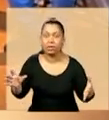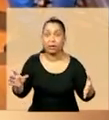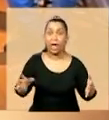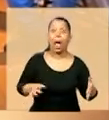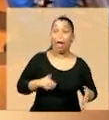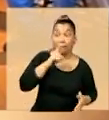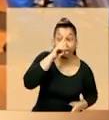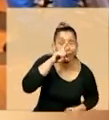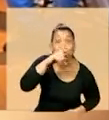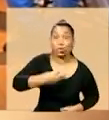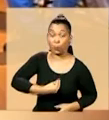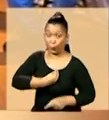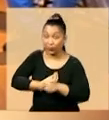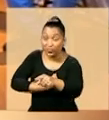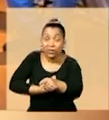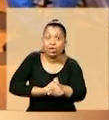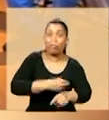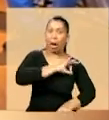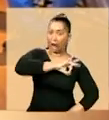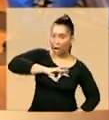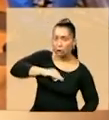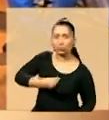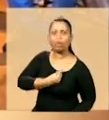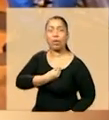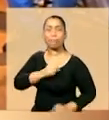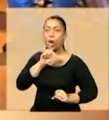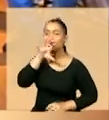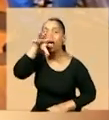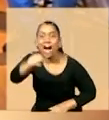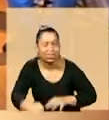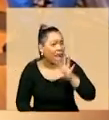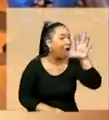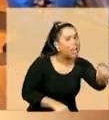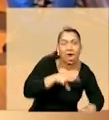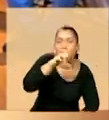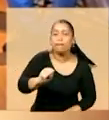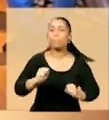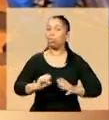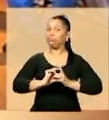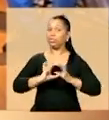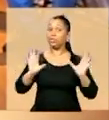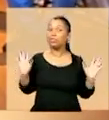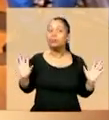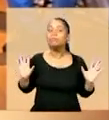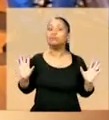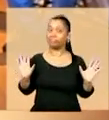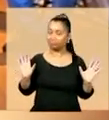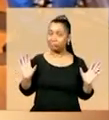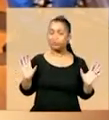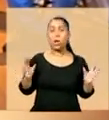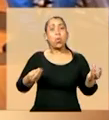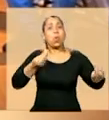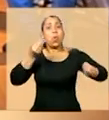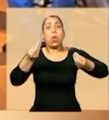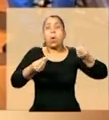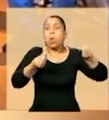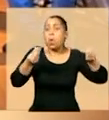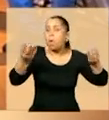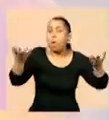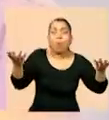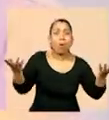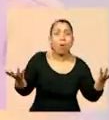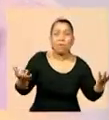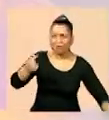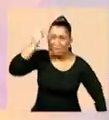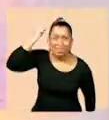momento. Sim. Como que eu vou resolver isso? Eu vou matar a onça? Não, não pode matar a onça porque nós temos uma questão ambiental. A